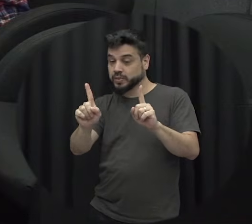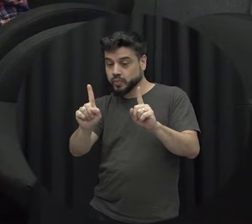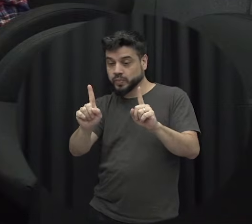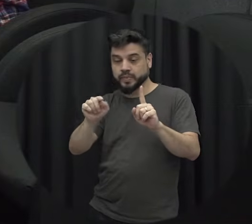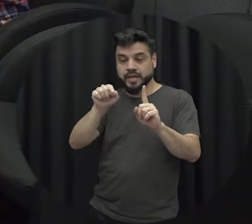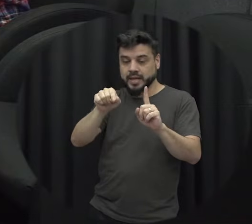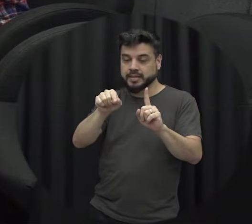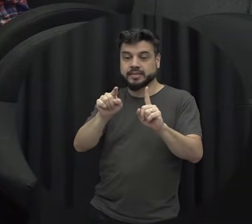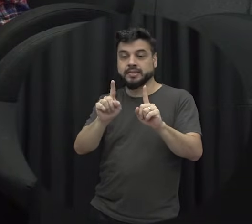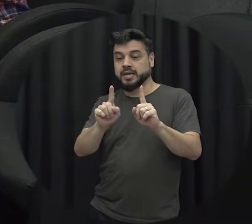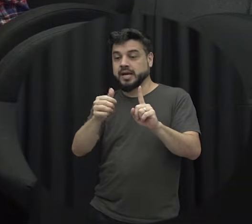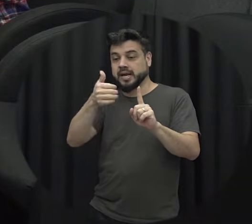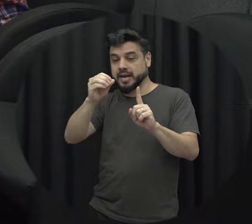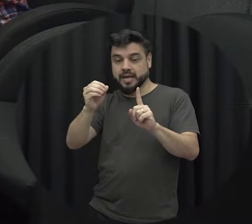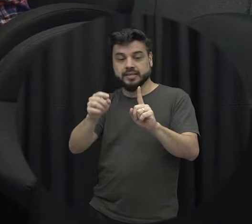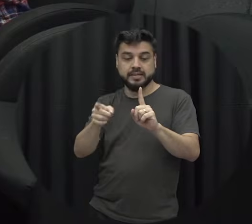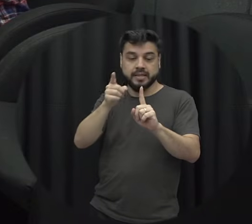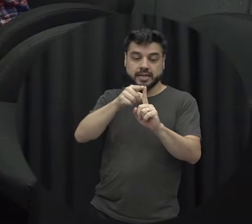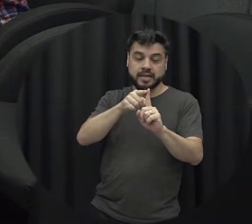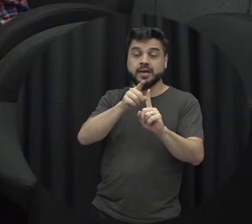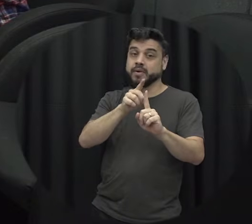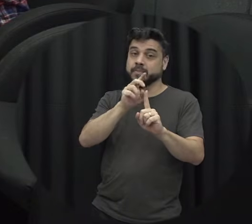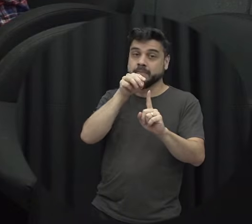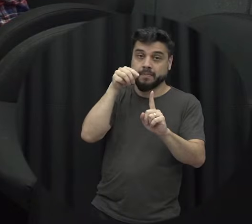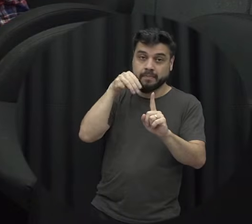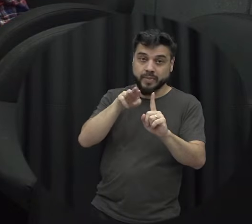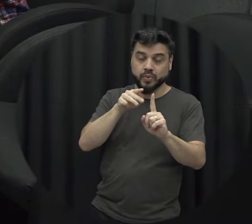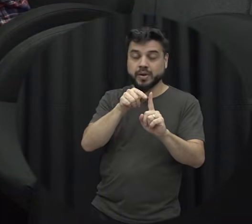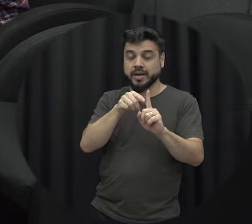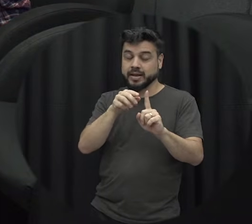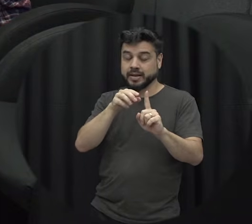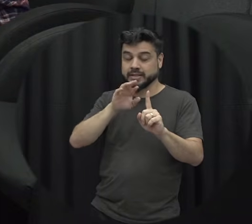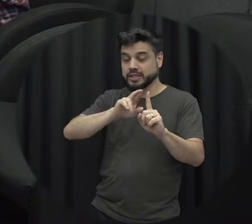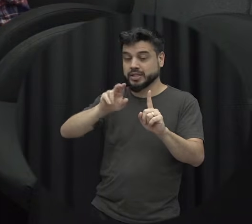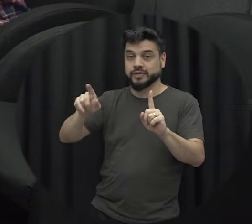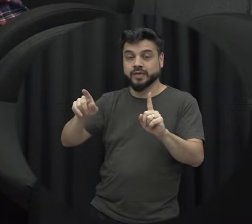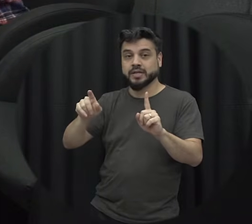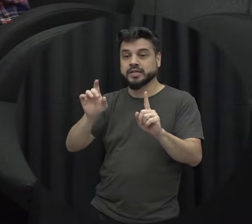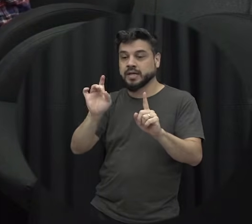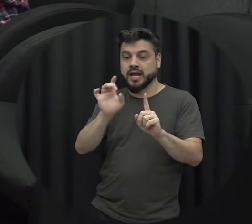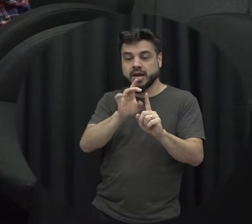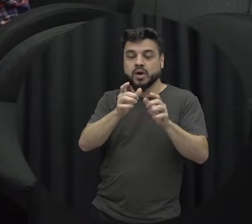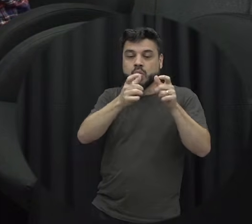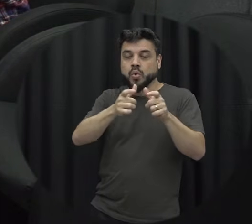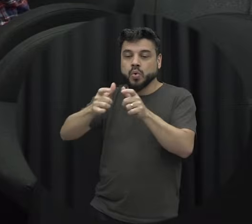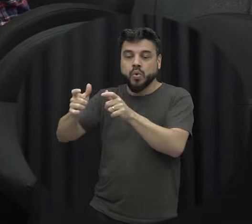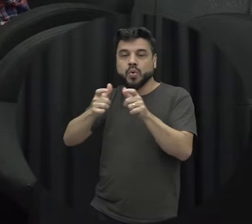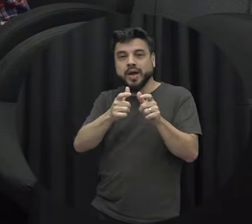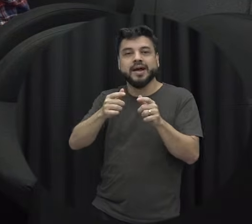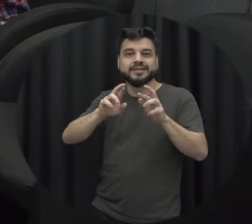centena, que é 100 unidades, né? Então ele tem um valor diferente. Por que eu estou mencionando